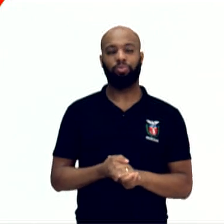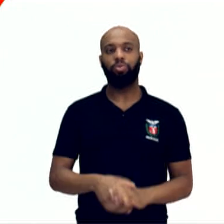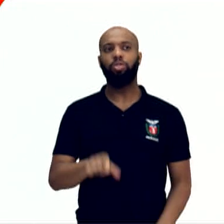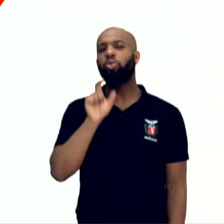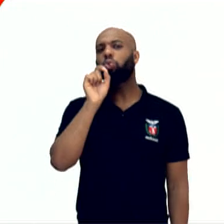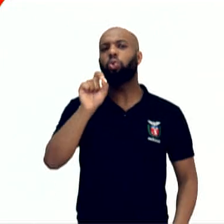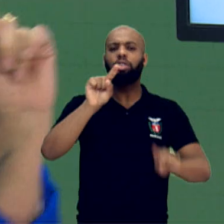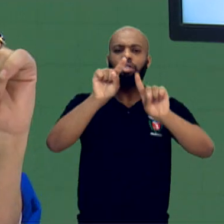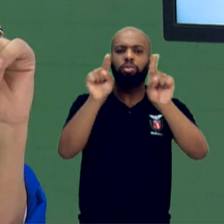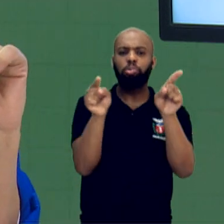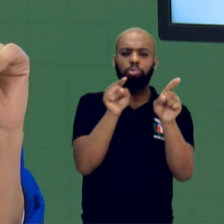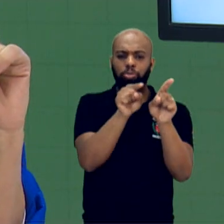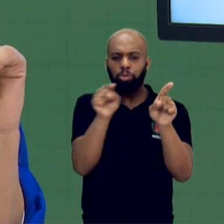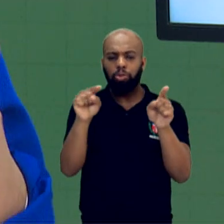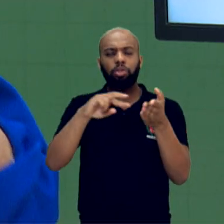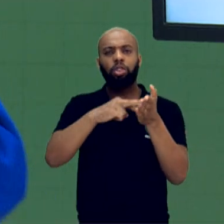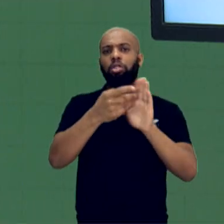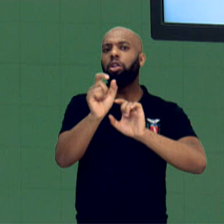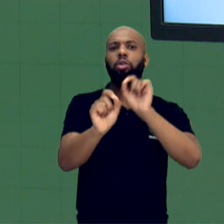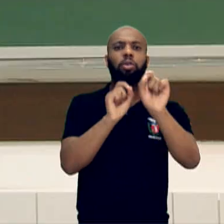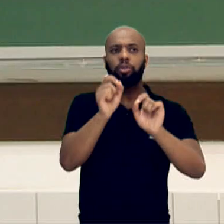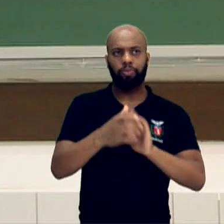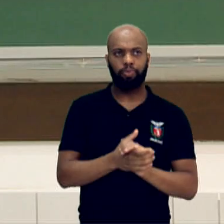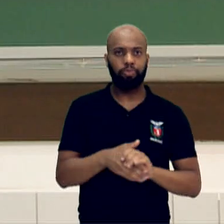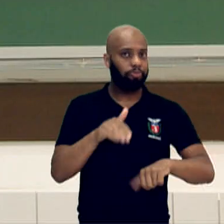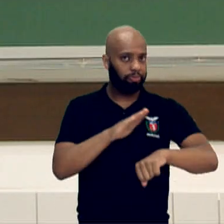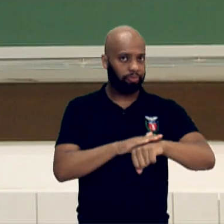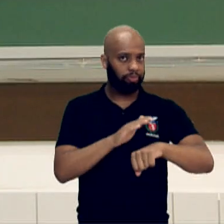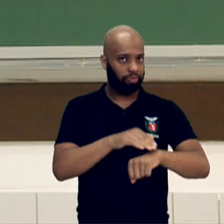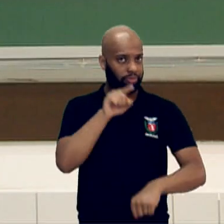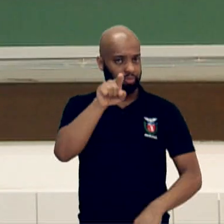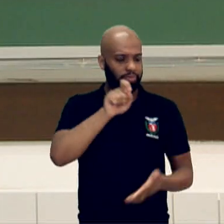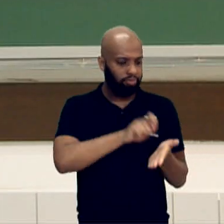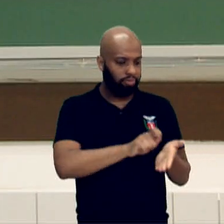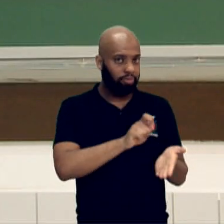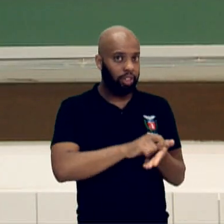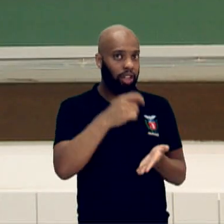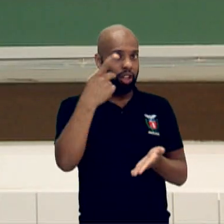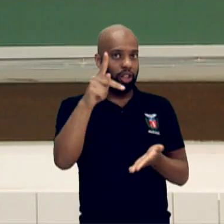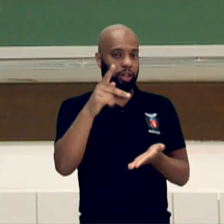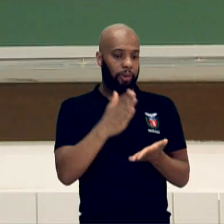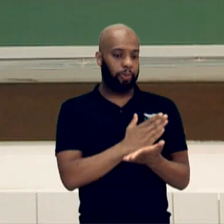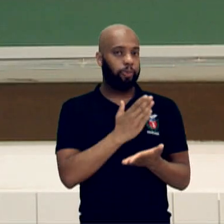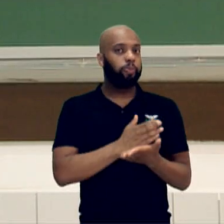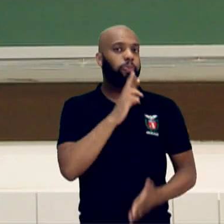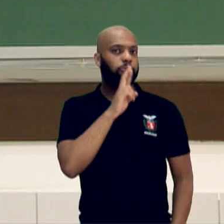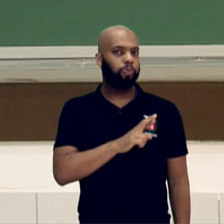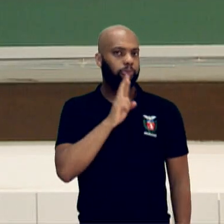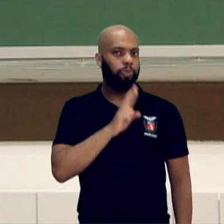o que indica essa pontuação? Um tempo para vocês escreverem no caderno de vocês.